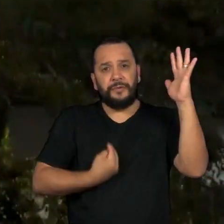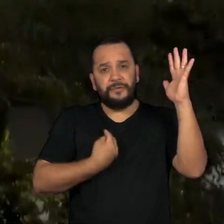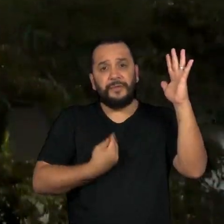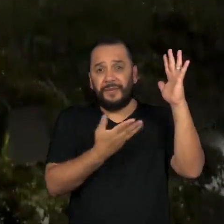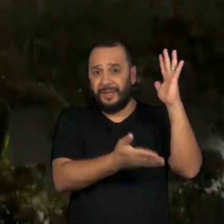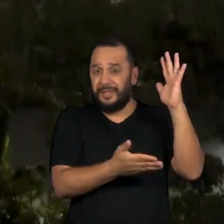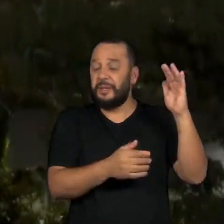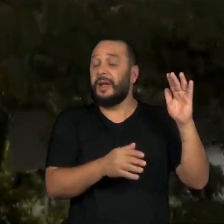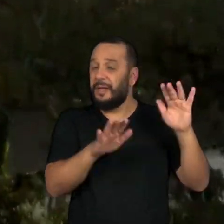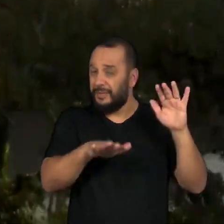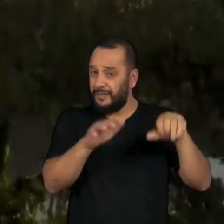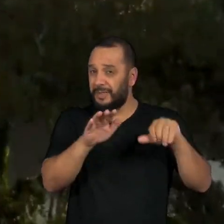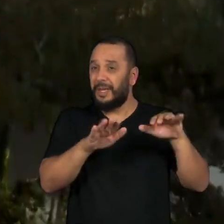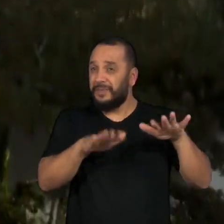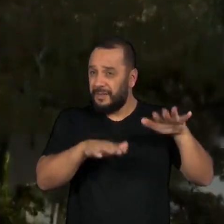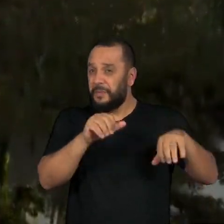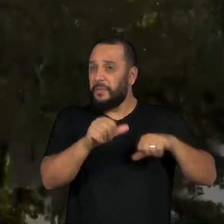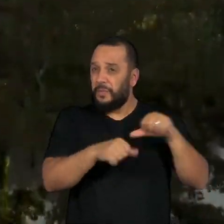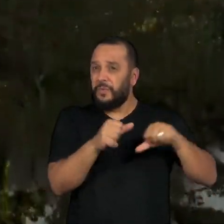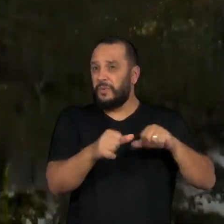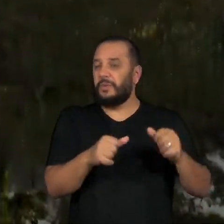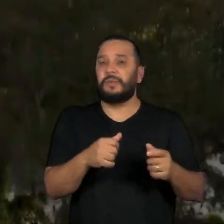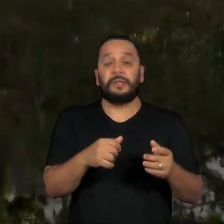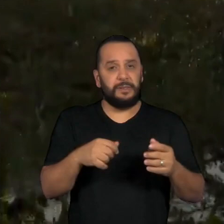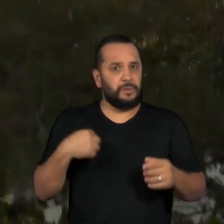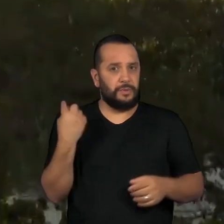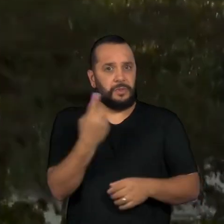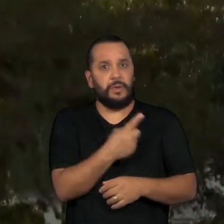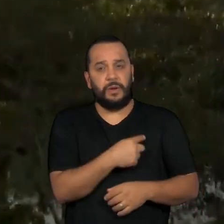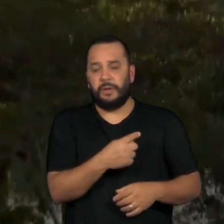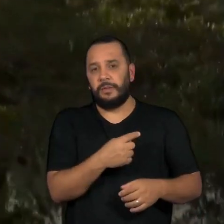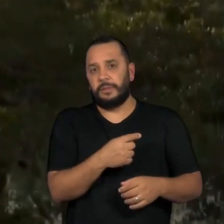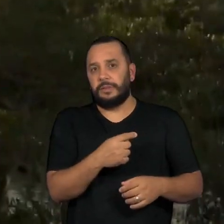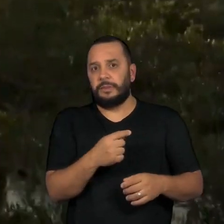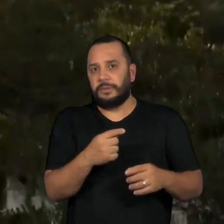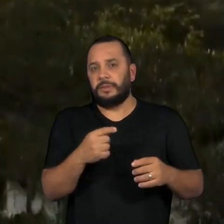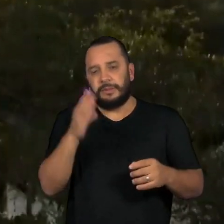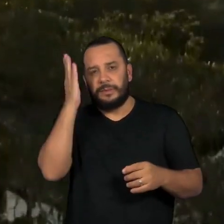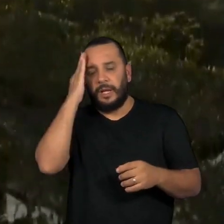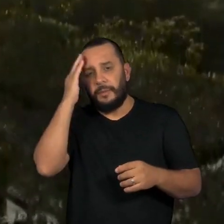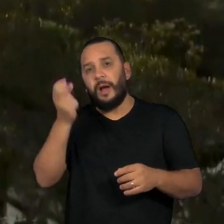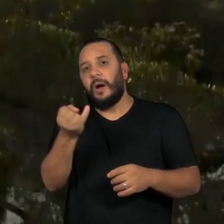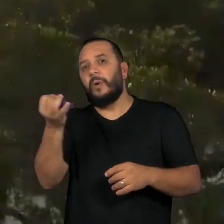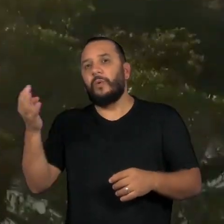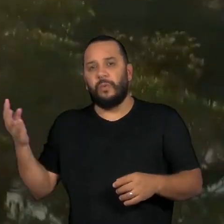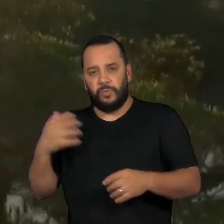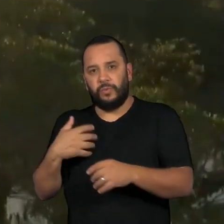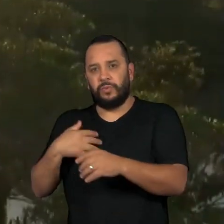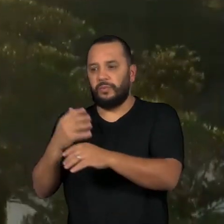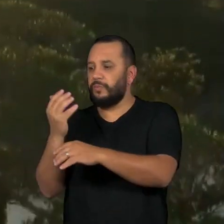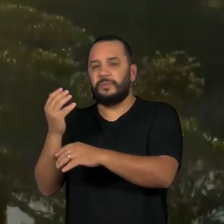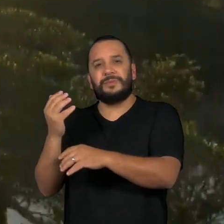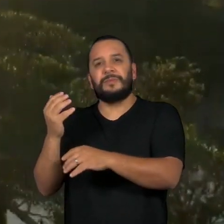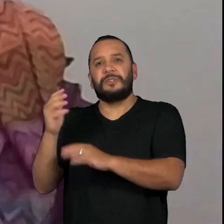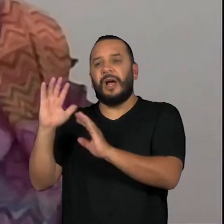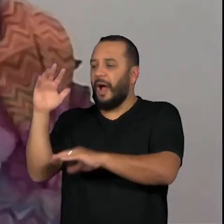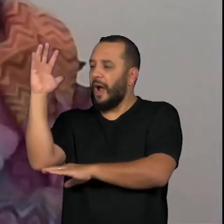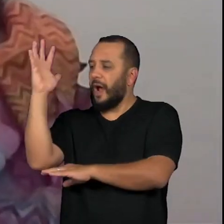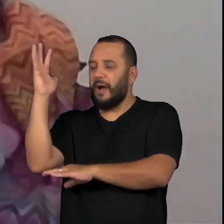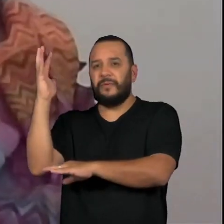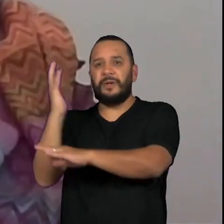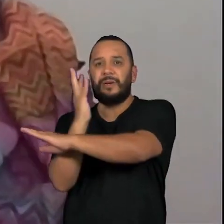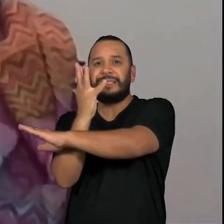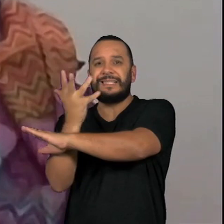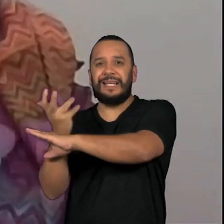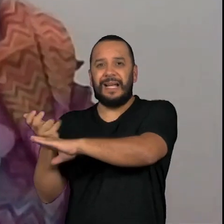tivesse um adentramento de estratégias ou espécies do cerrado para a região da Amazônia,